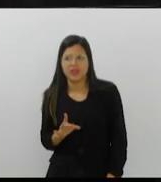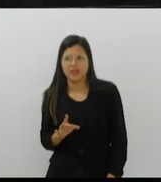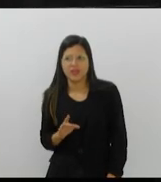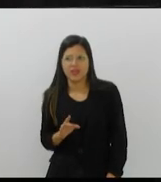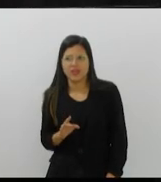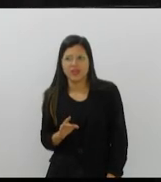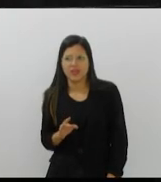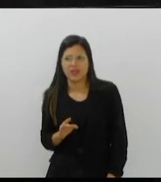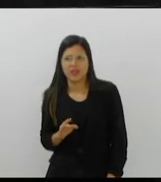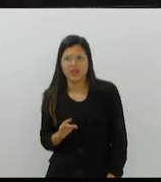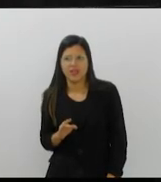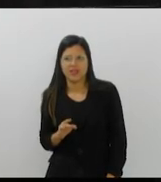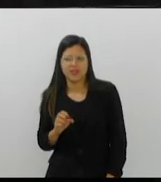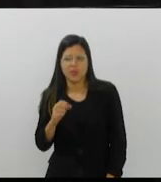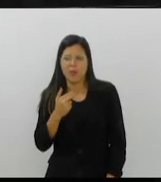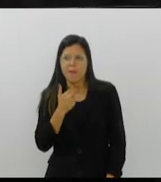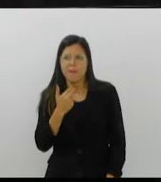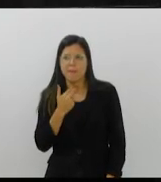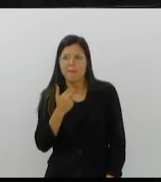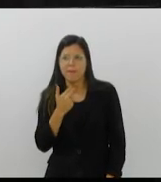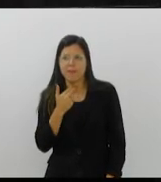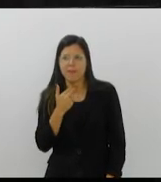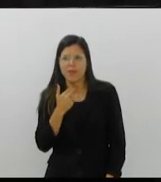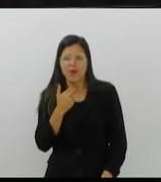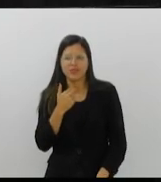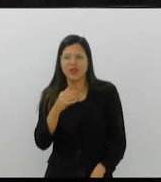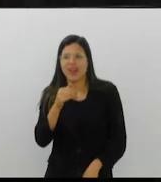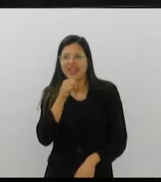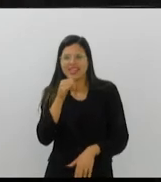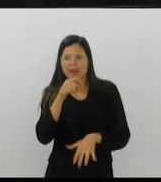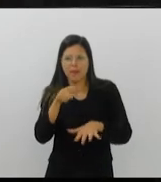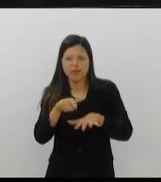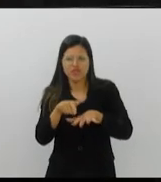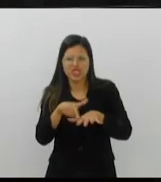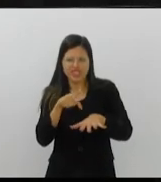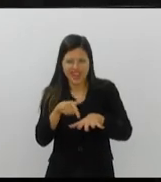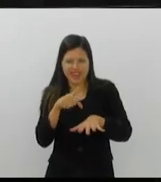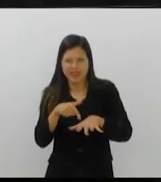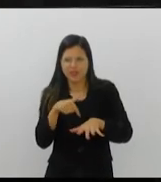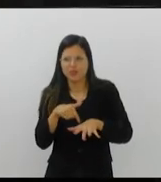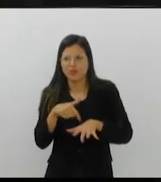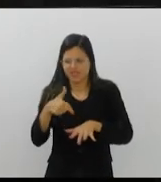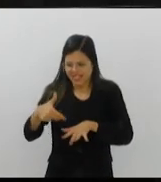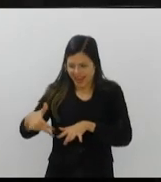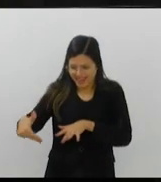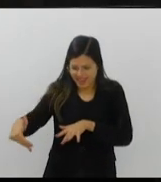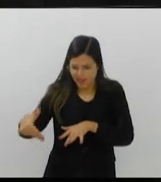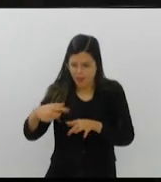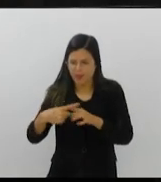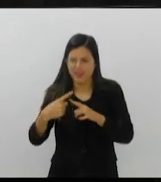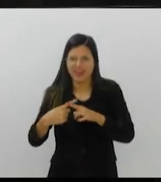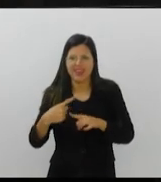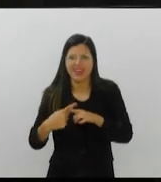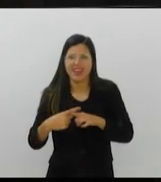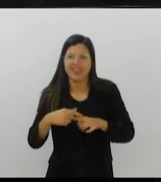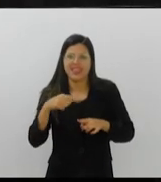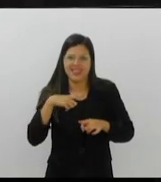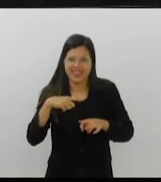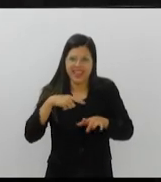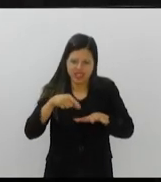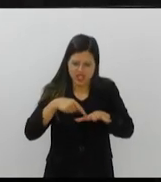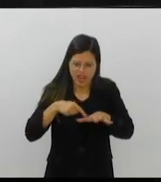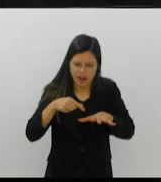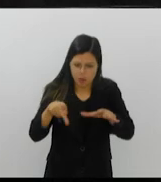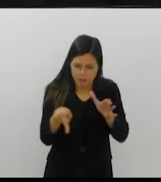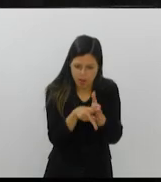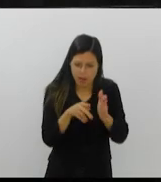e sair na varanda, porque o chinelo de casa é de casa e o de fora é o de fora. Se eu fizer isso, já era. Mas isso